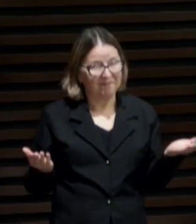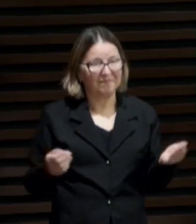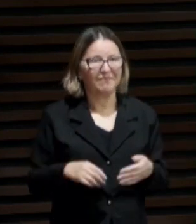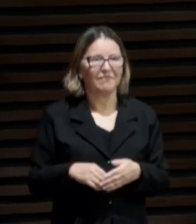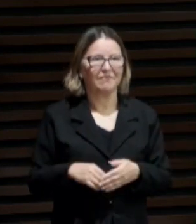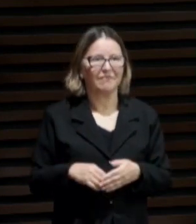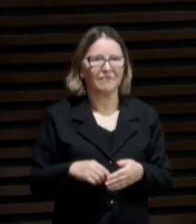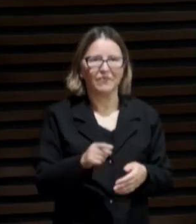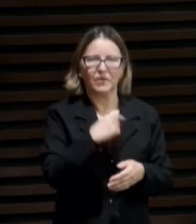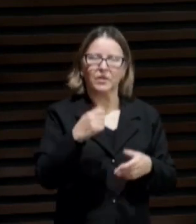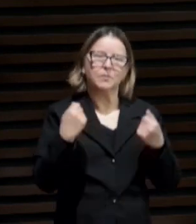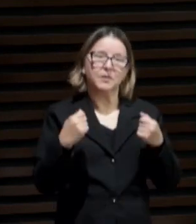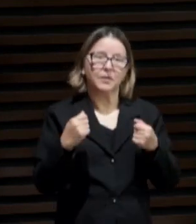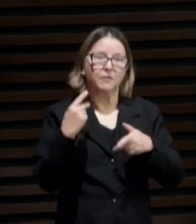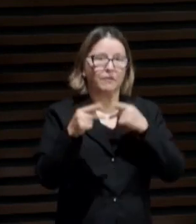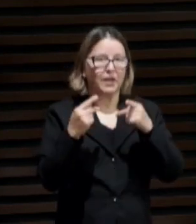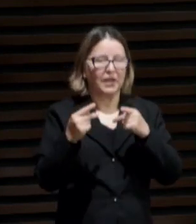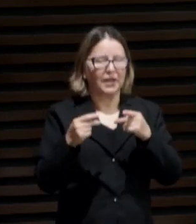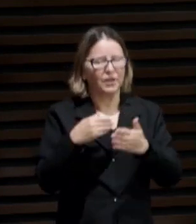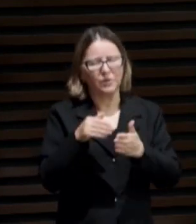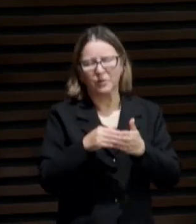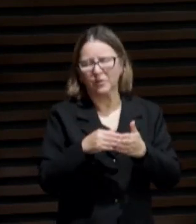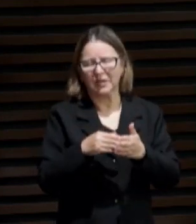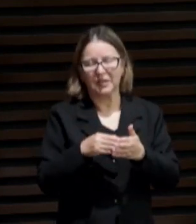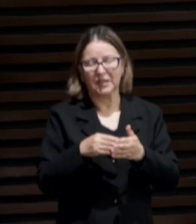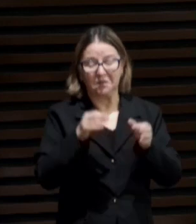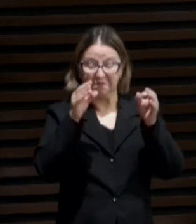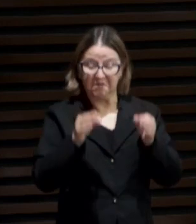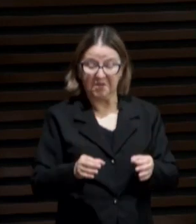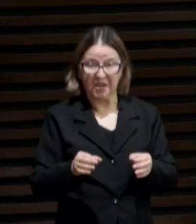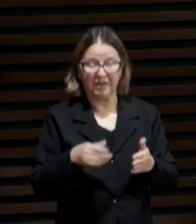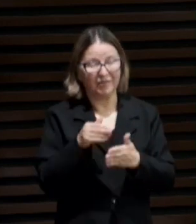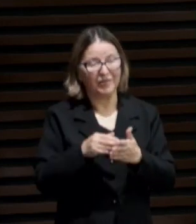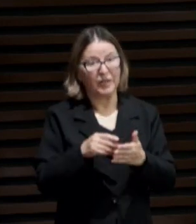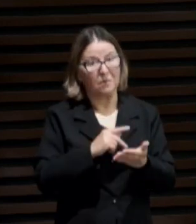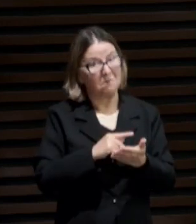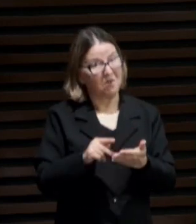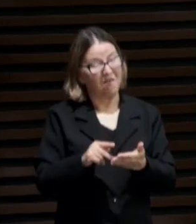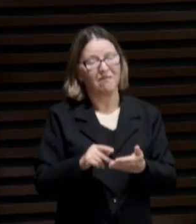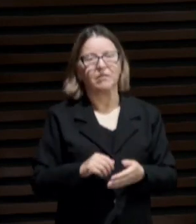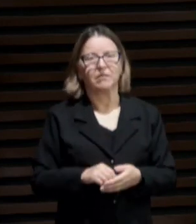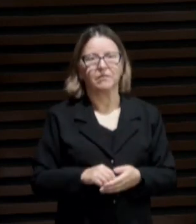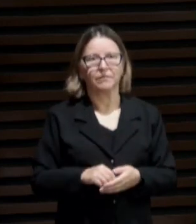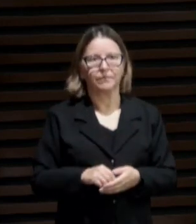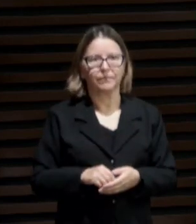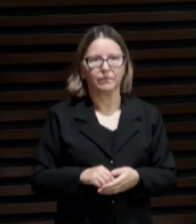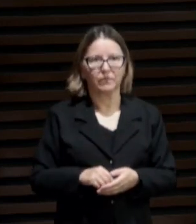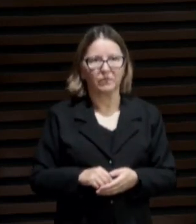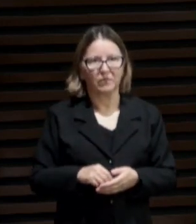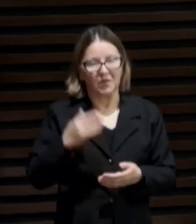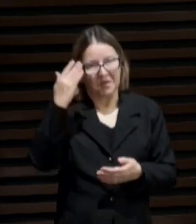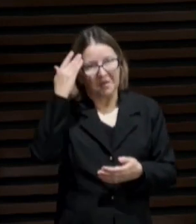Tudo que é honesto, tudo que é puro, falar do Evangelho, mas a gente fala muita coisa sem necessidade. Eu não sei você, mas eu